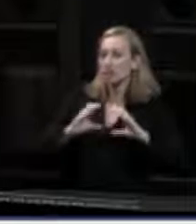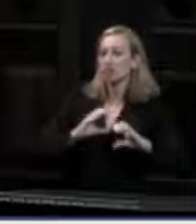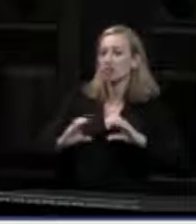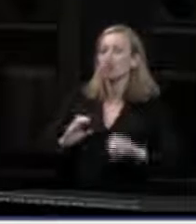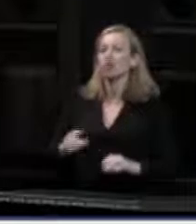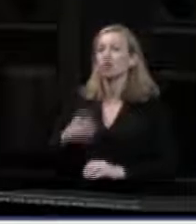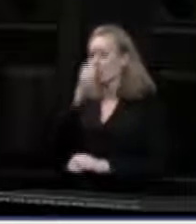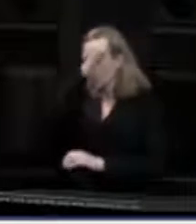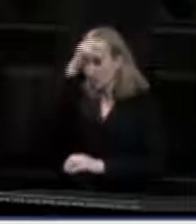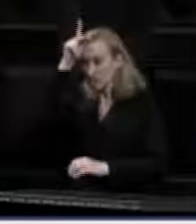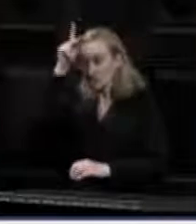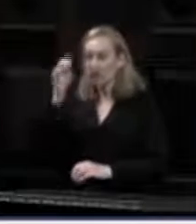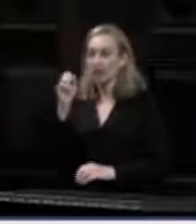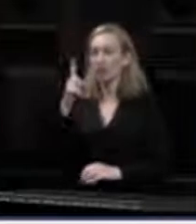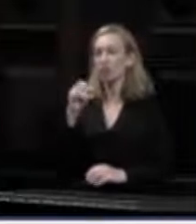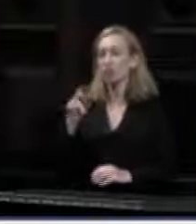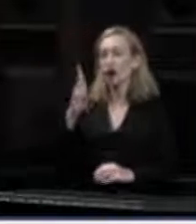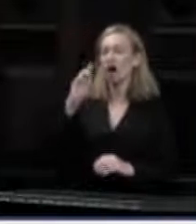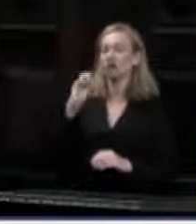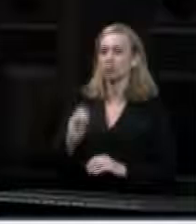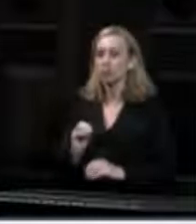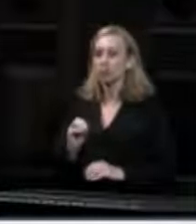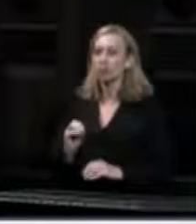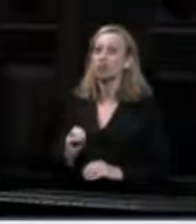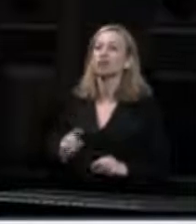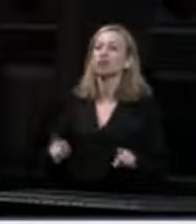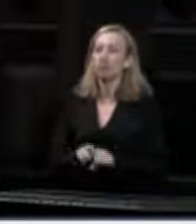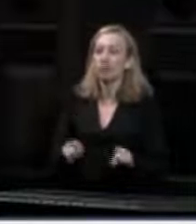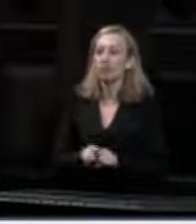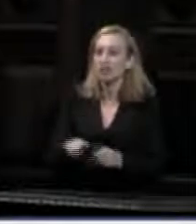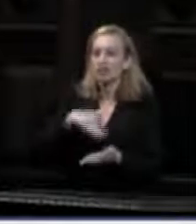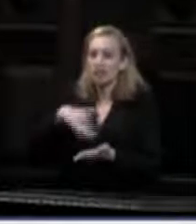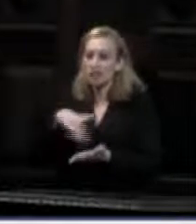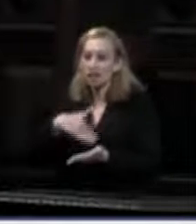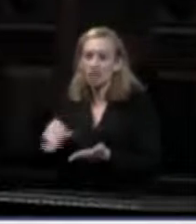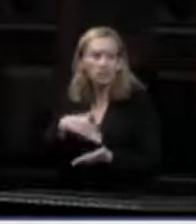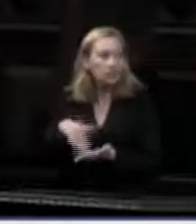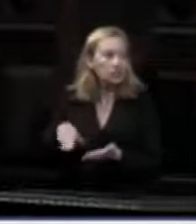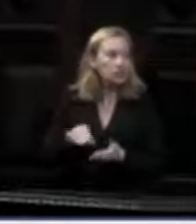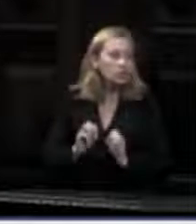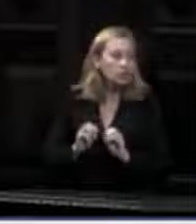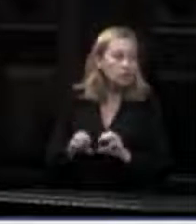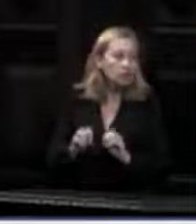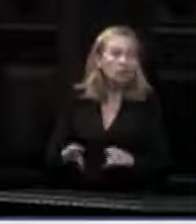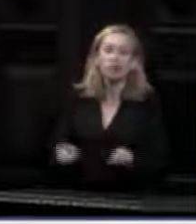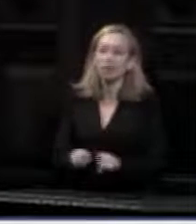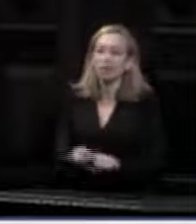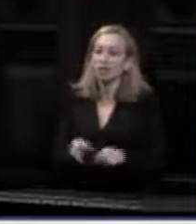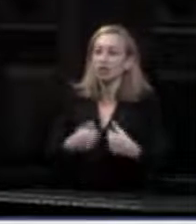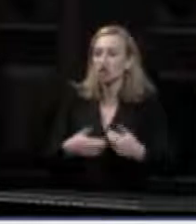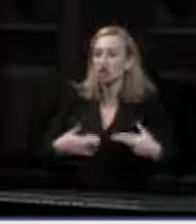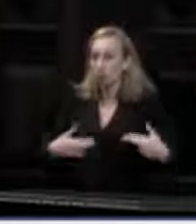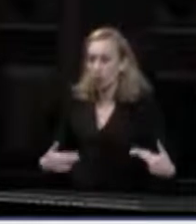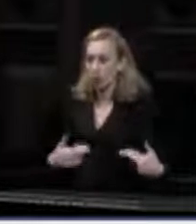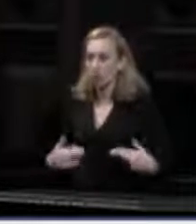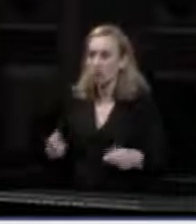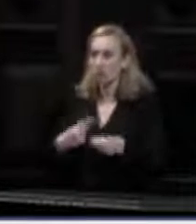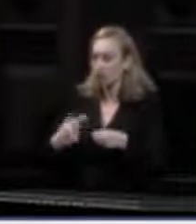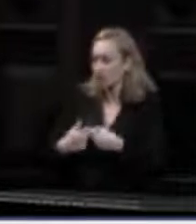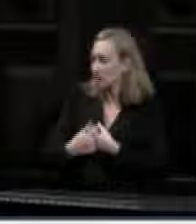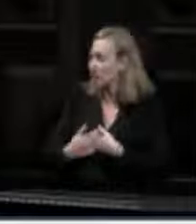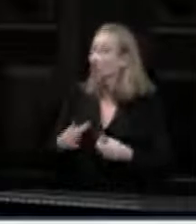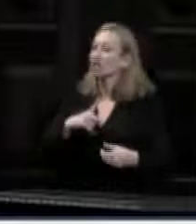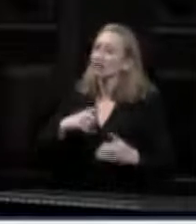Paes e com o secretário, na ocasião era o Sansão, de transporte do município. E ali tivemos bastante